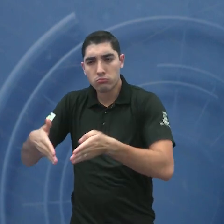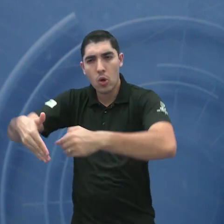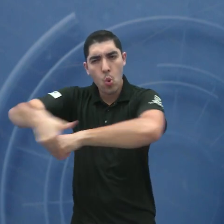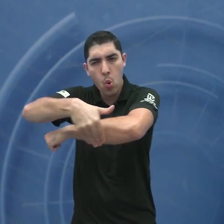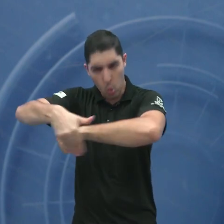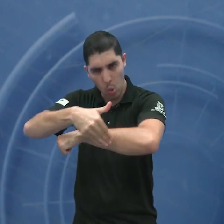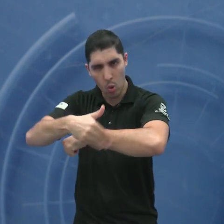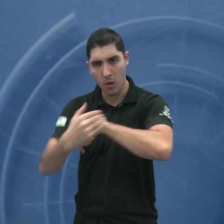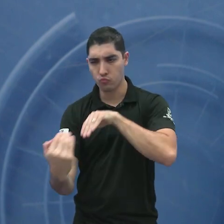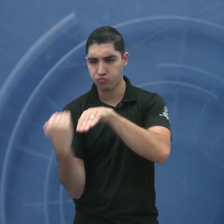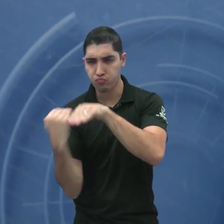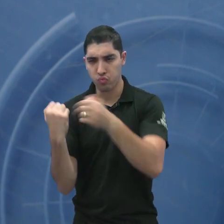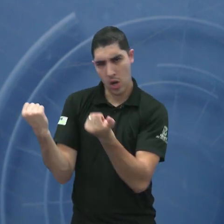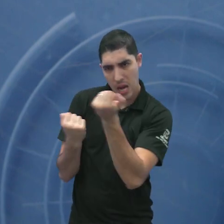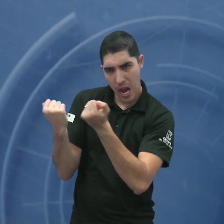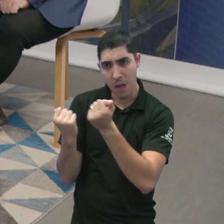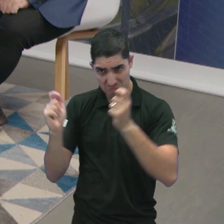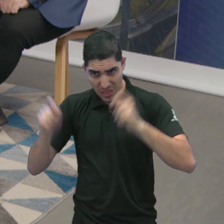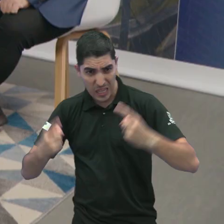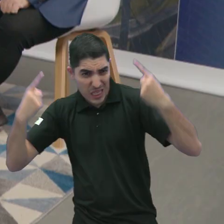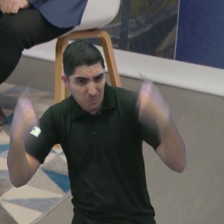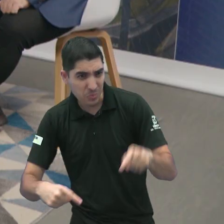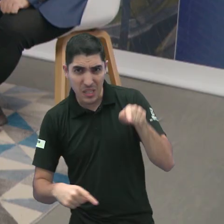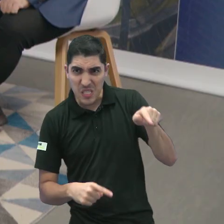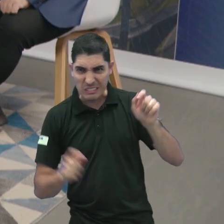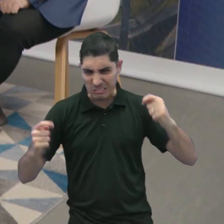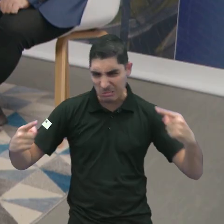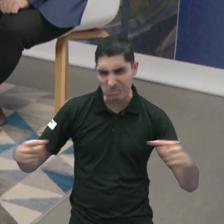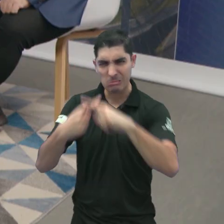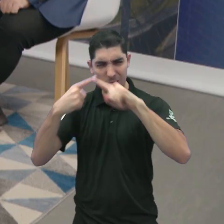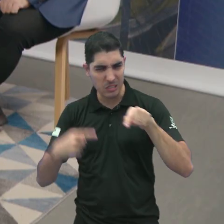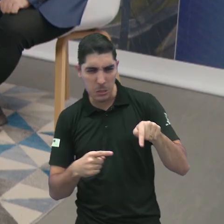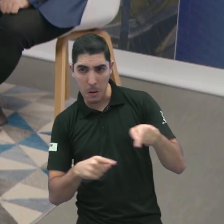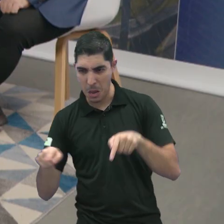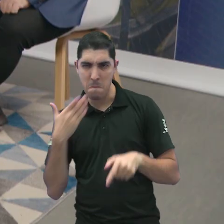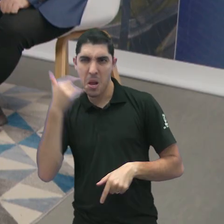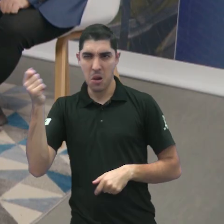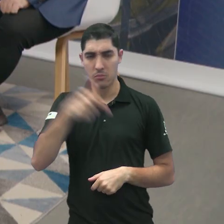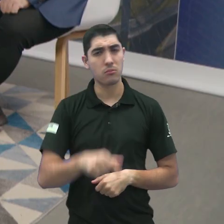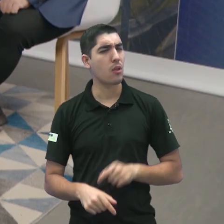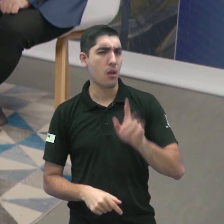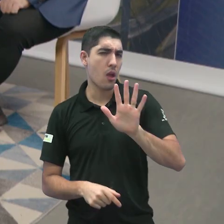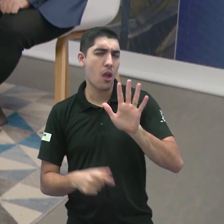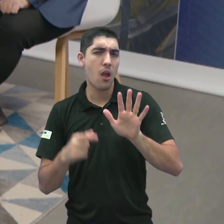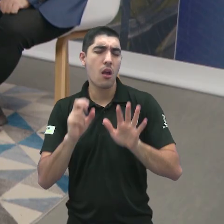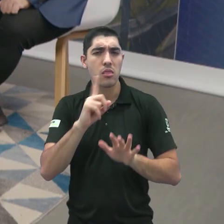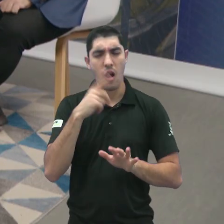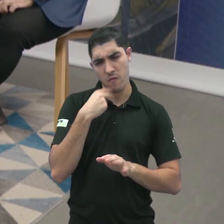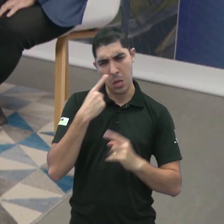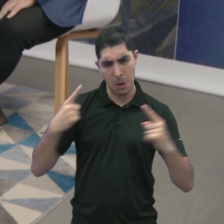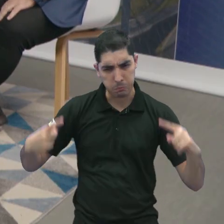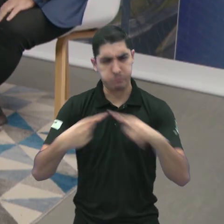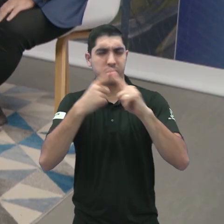complementar ao ferroviário? Perfeito, é isso que eu ia até comentar. Acho que não competir, mas sim um complemento mesmo, um suporte ali, né?